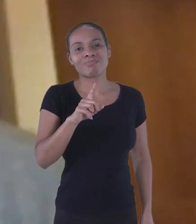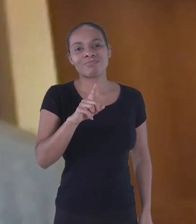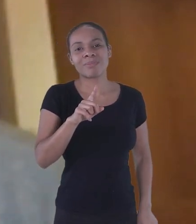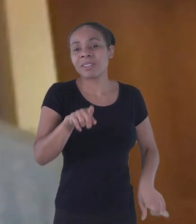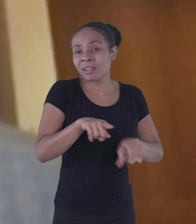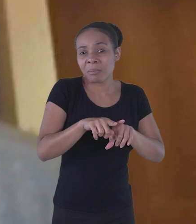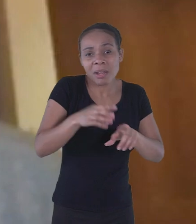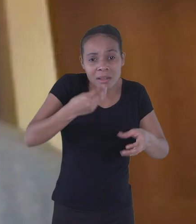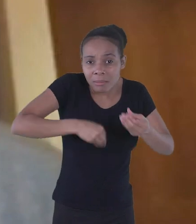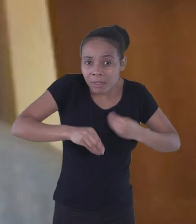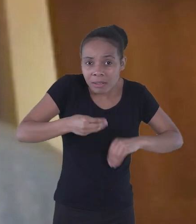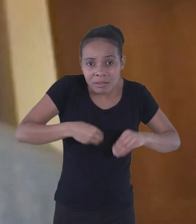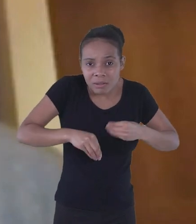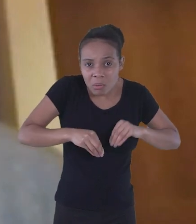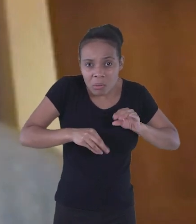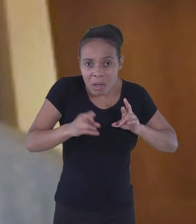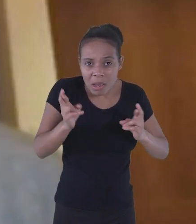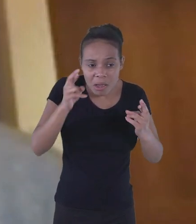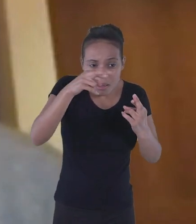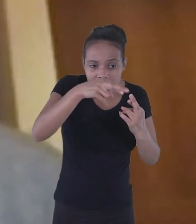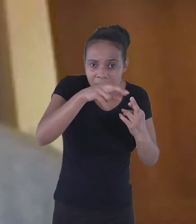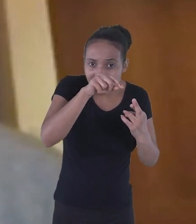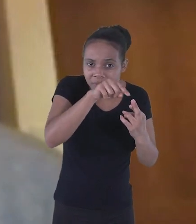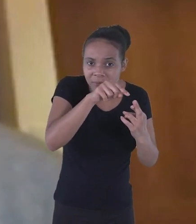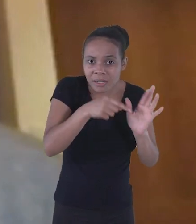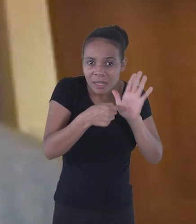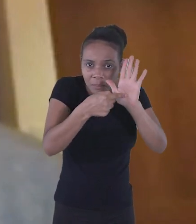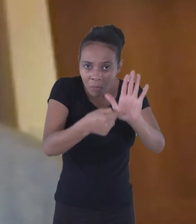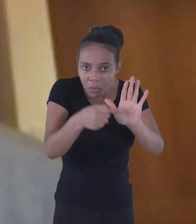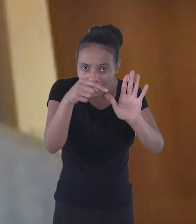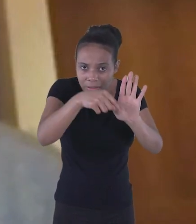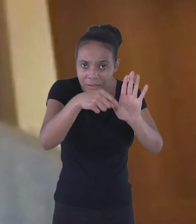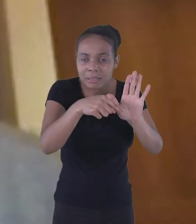Eu acho que ela é um fato na minha vida,